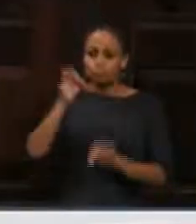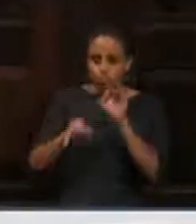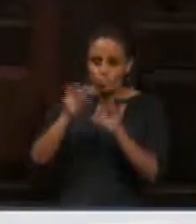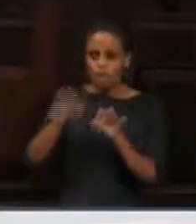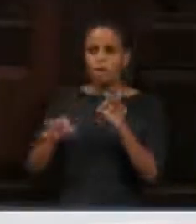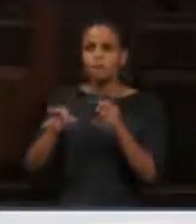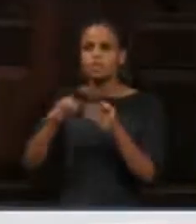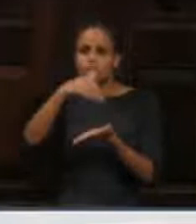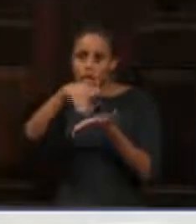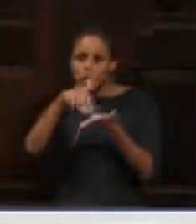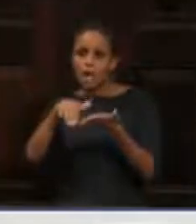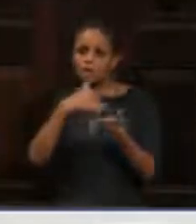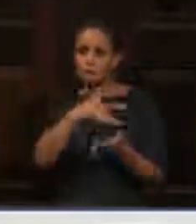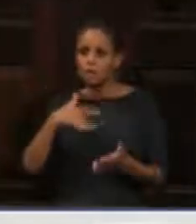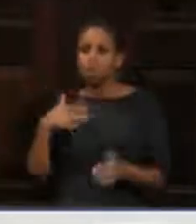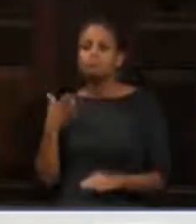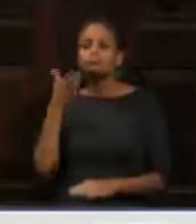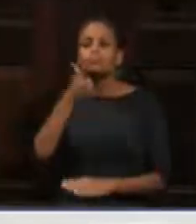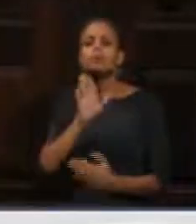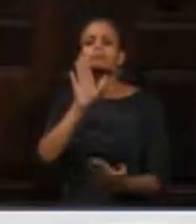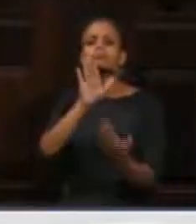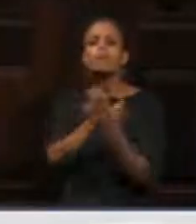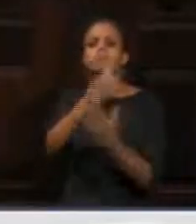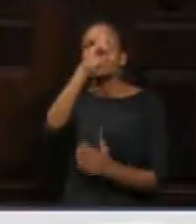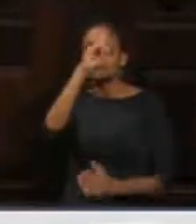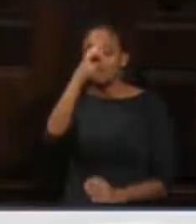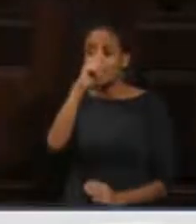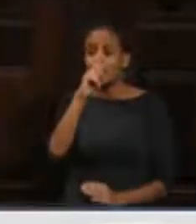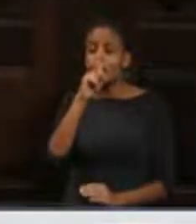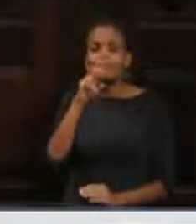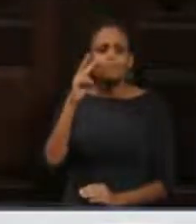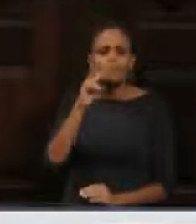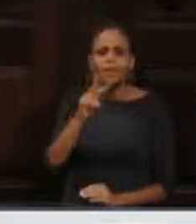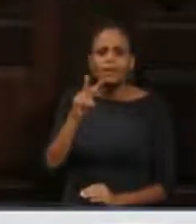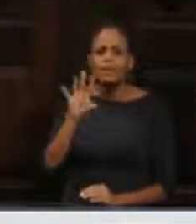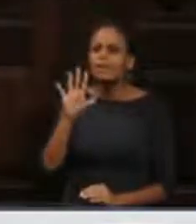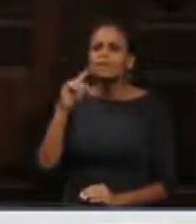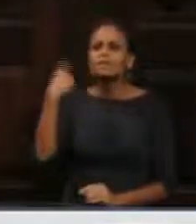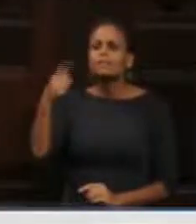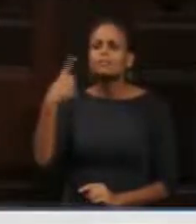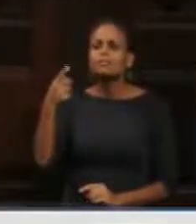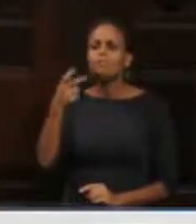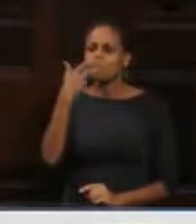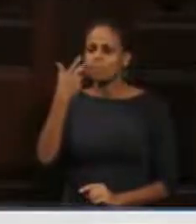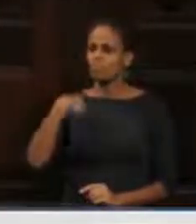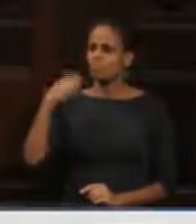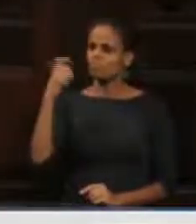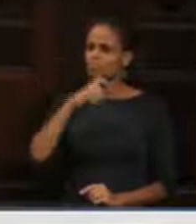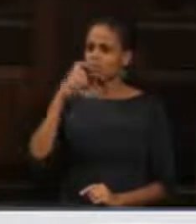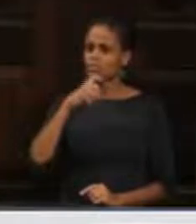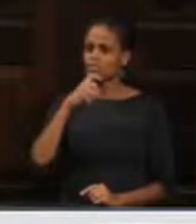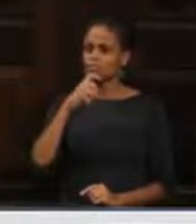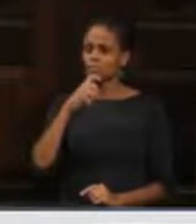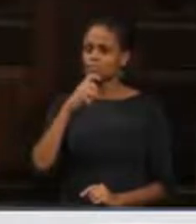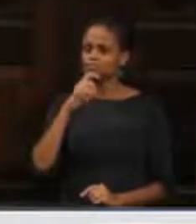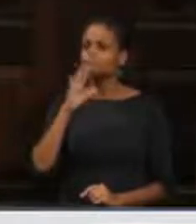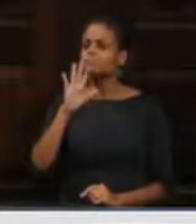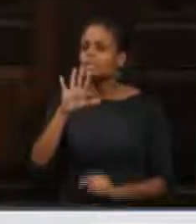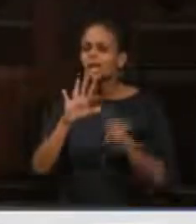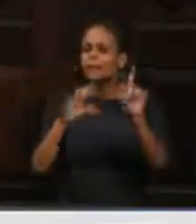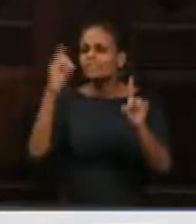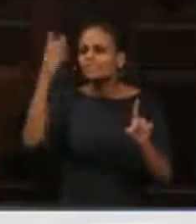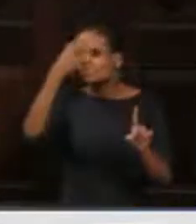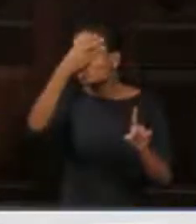maneira brilhante na mente deles, me chamar de mentirosa. Só que nesse momento eles esquecem que eles